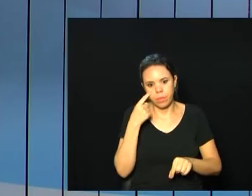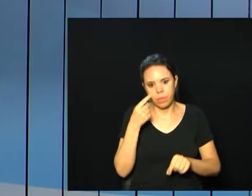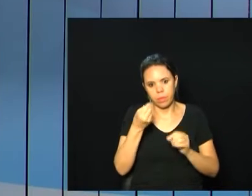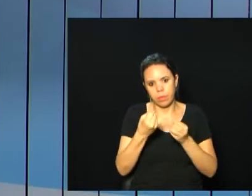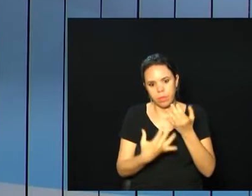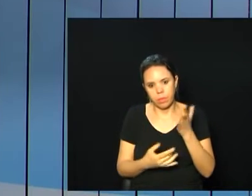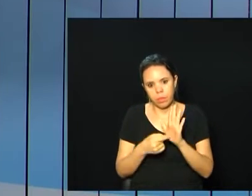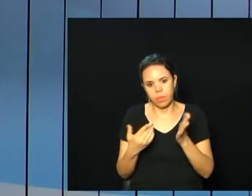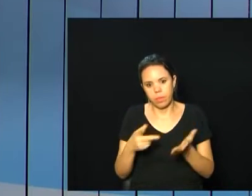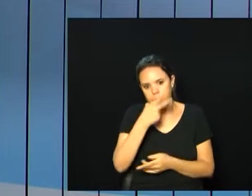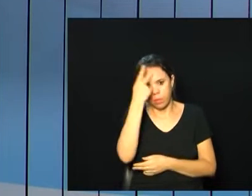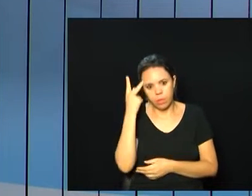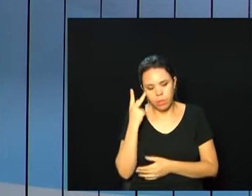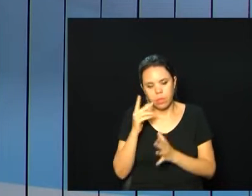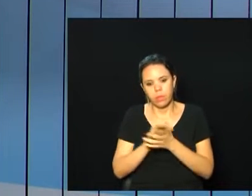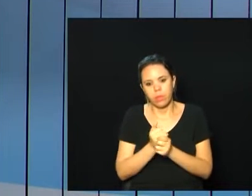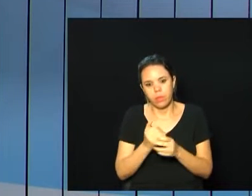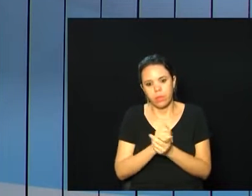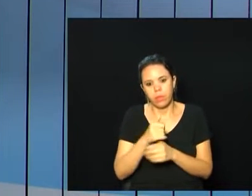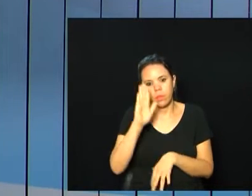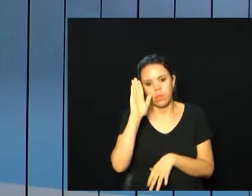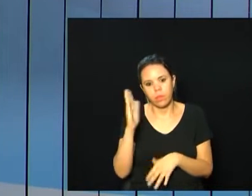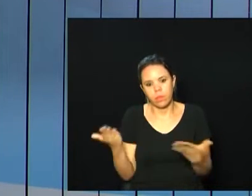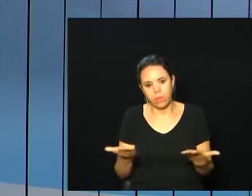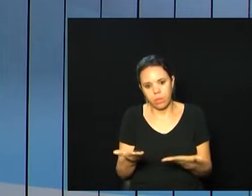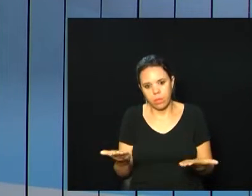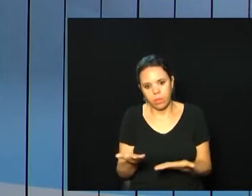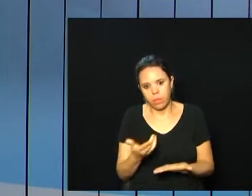relatório aponta que as pessoas lavam mais as mãos agora,